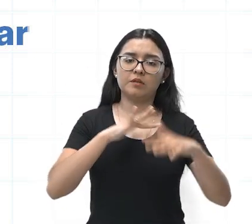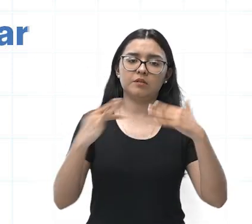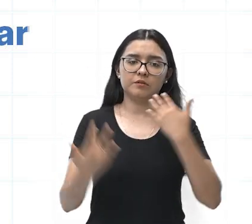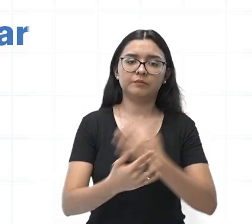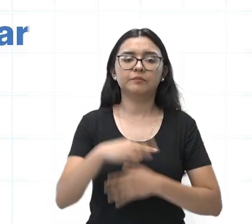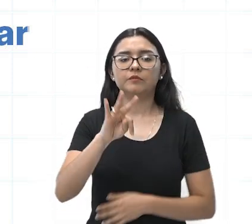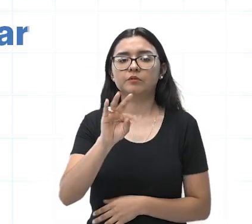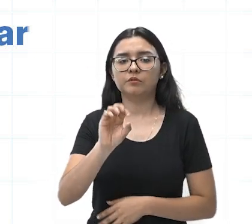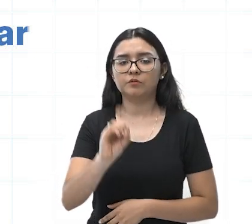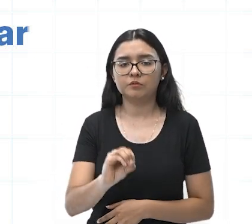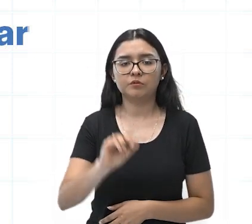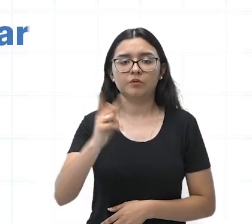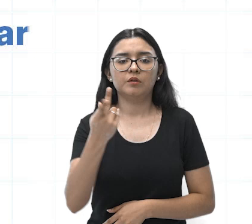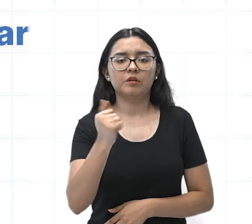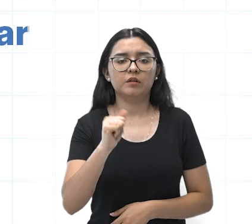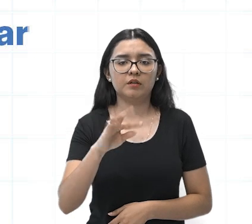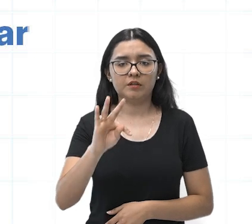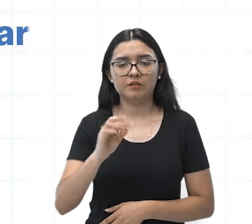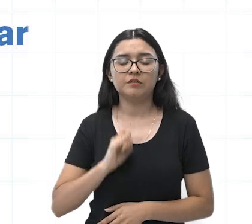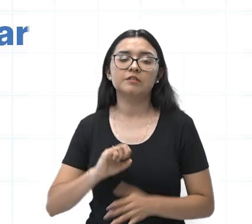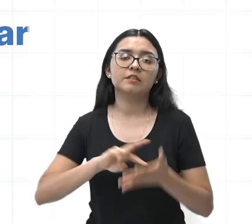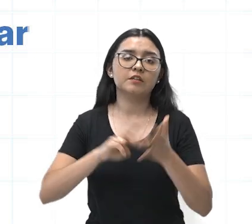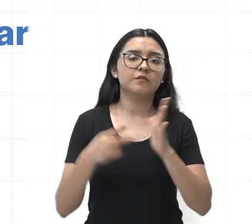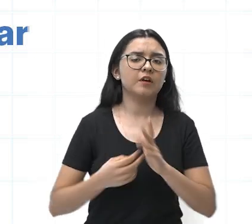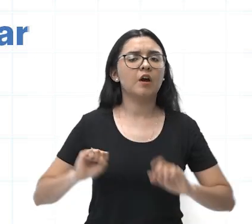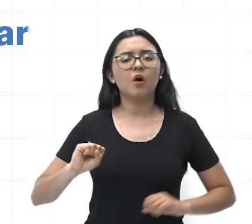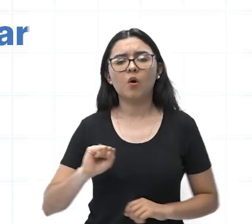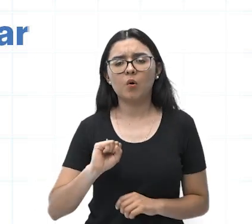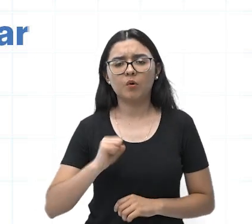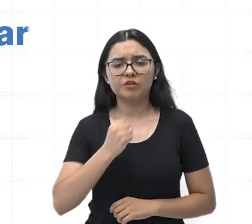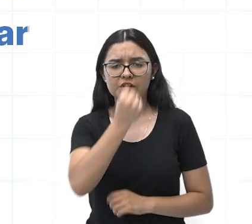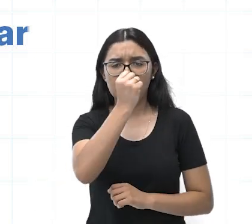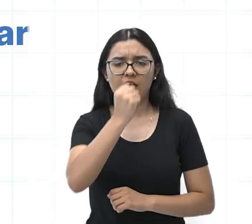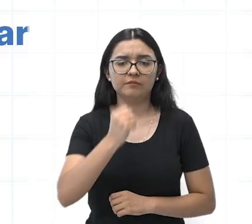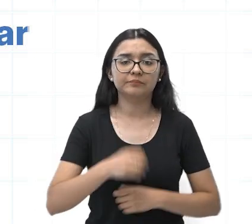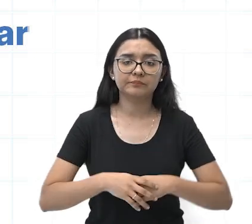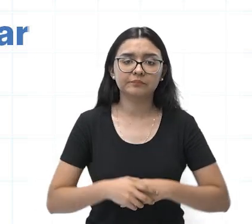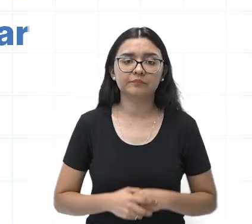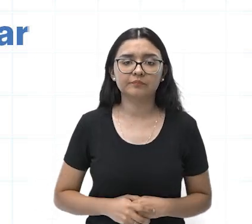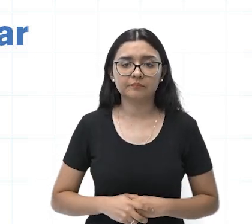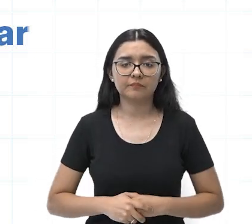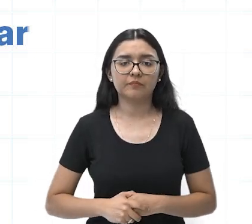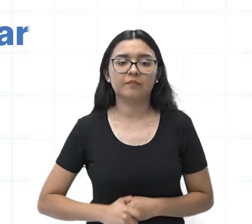To hate, o verbo hate é odiar, to hate, odiar.